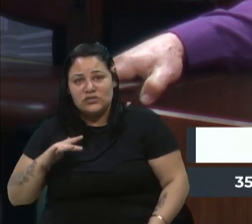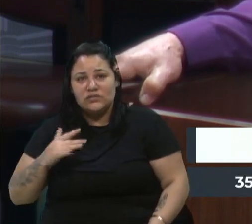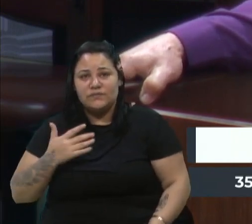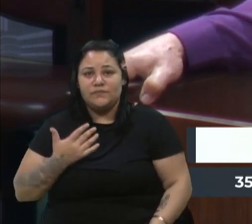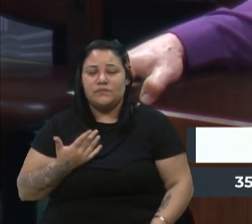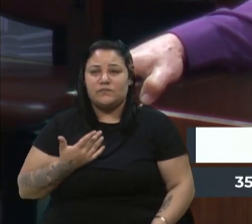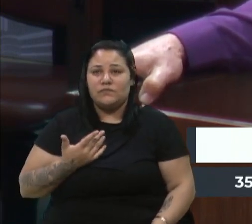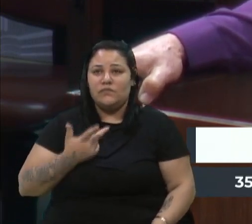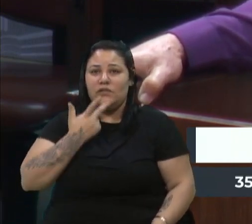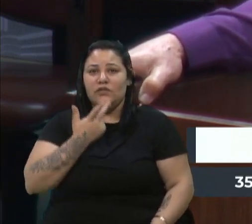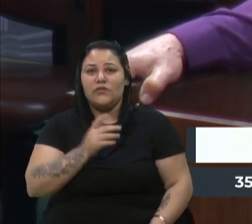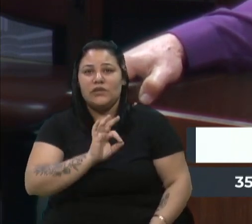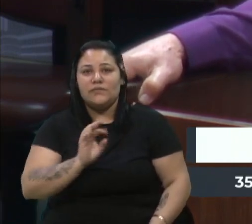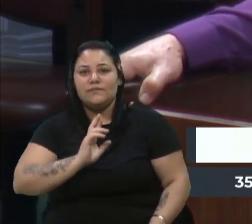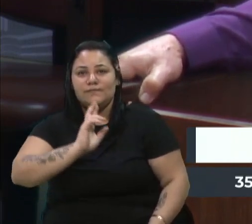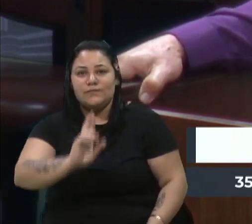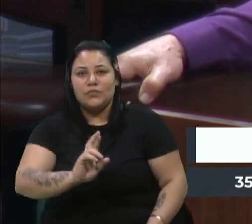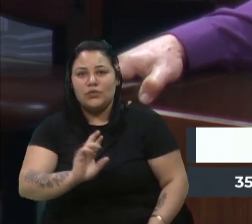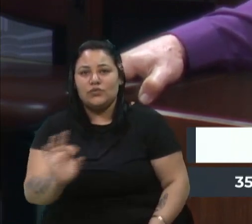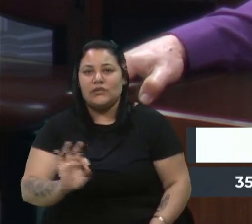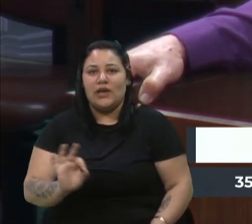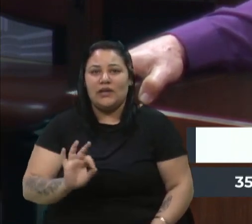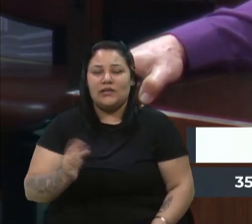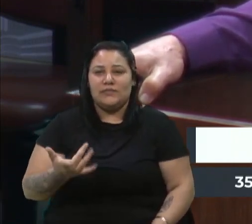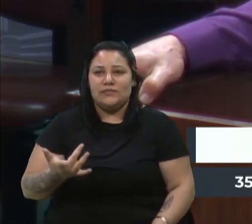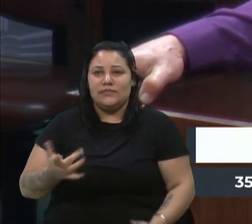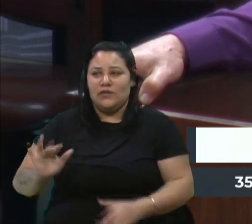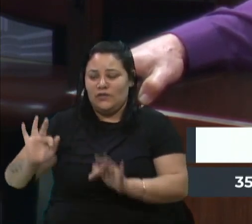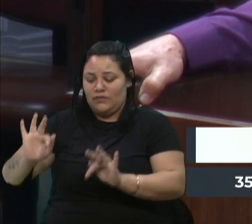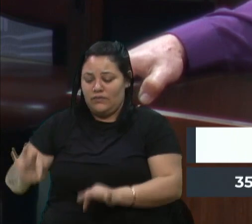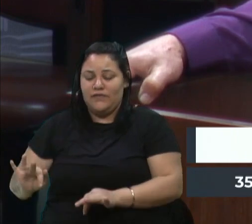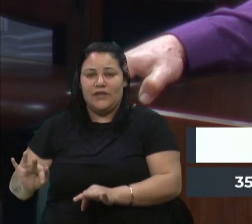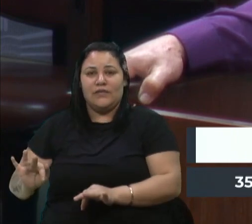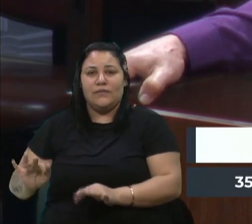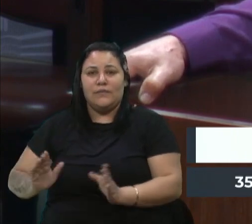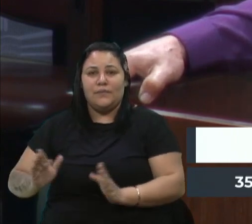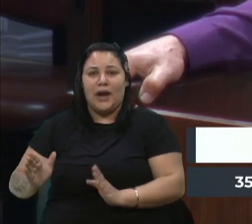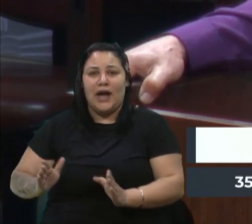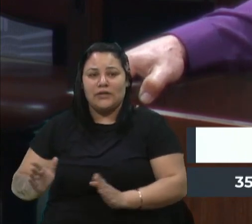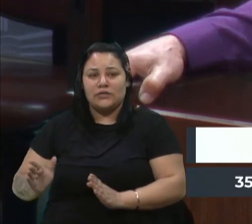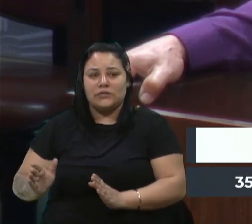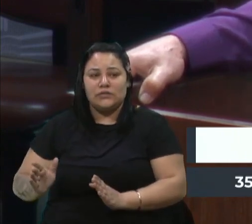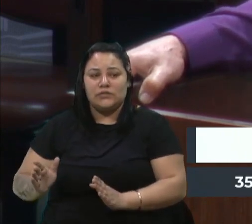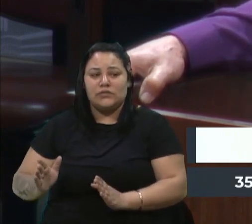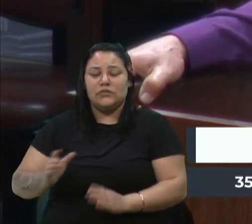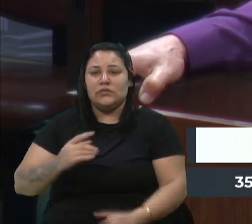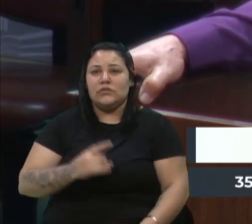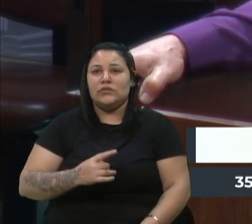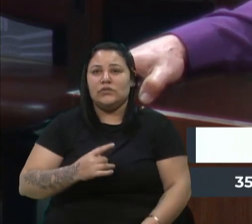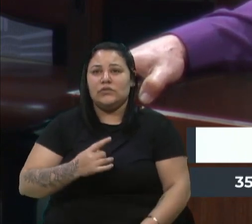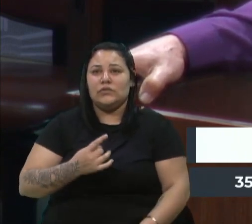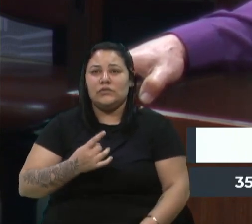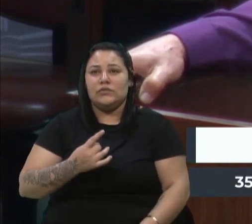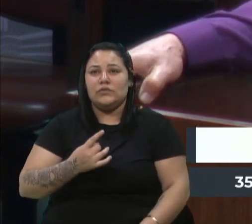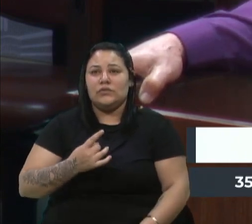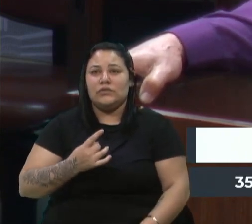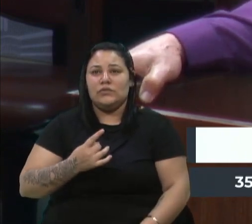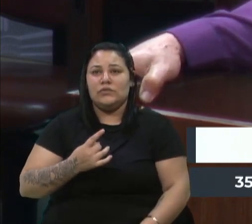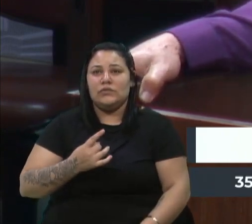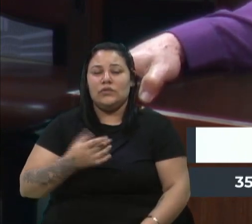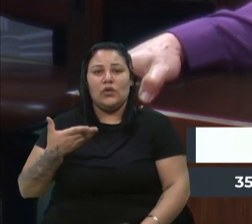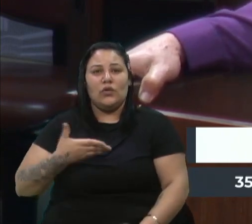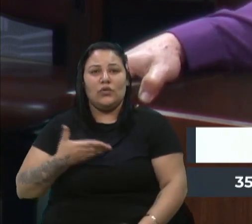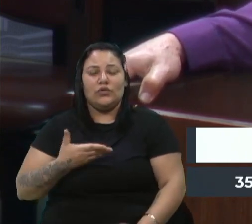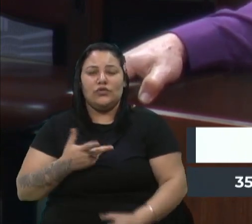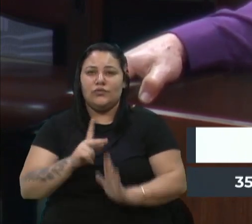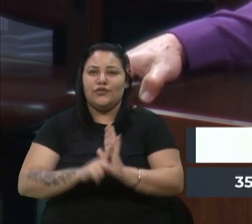se fala nada. Esgotou o prazo aos 48, 5 para 5, hoje de manhã. Não, o projeto,